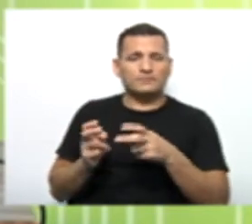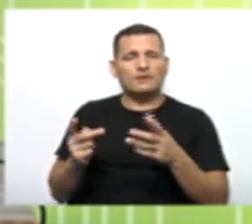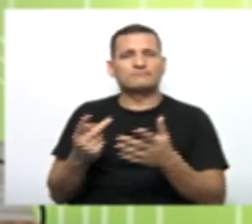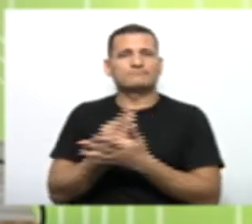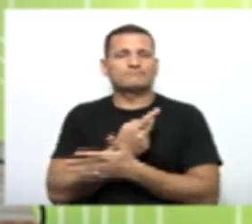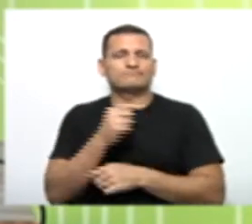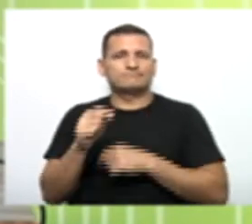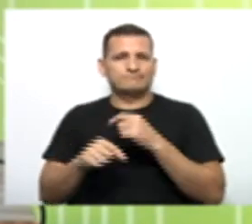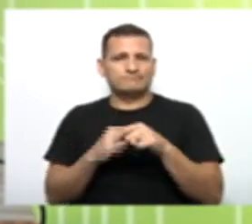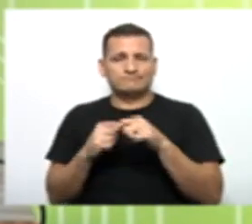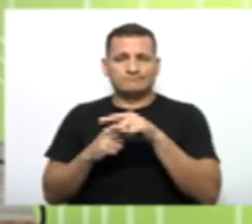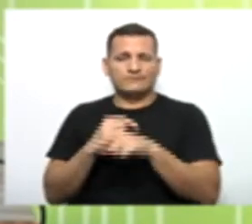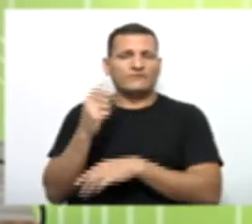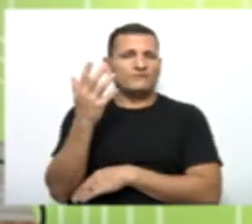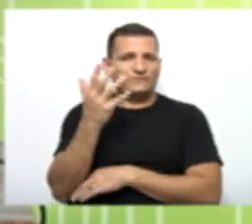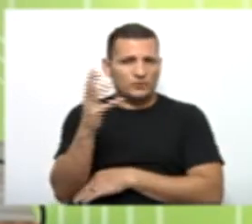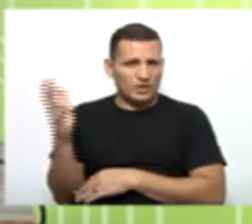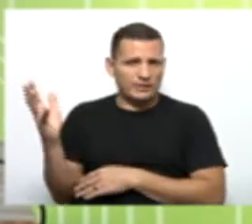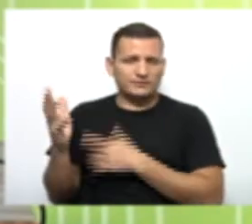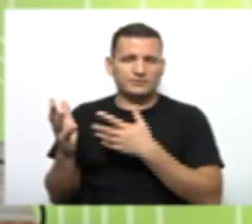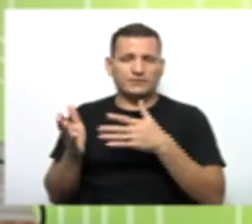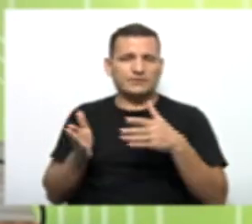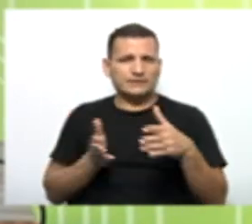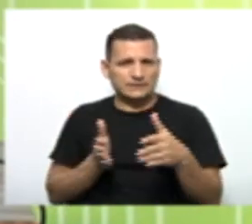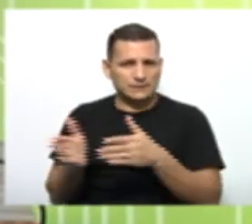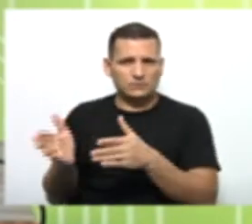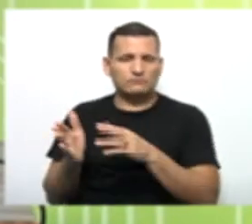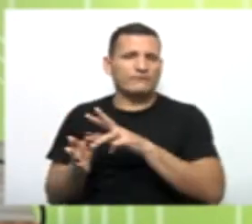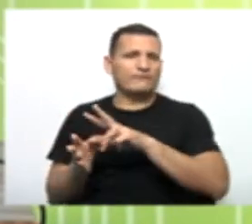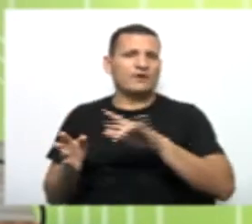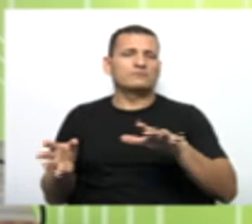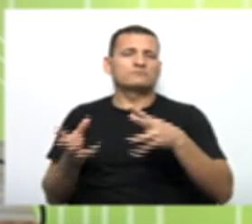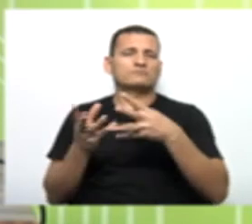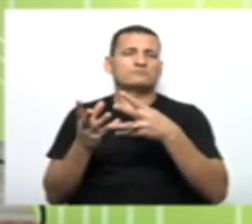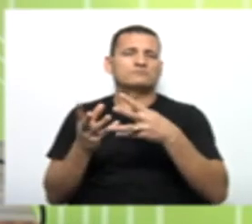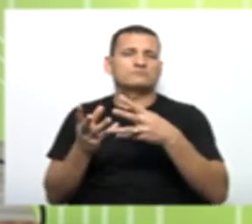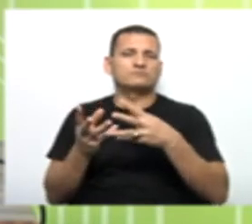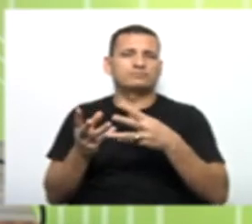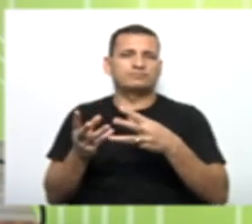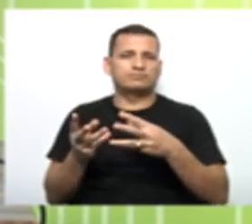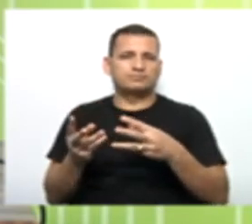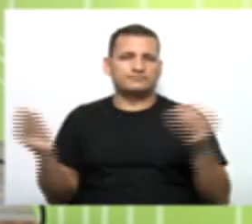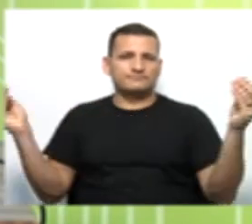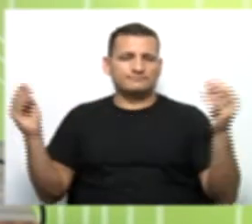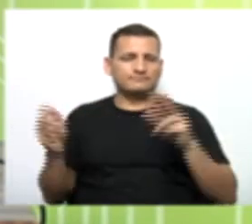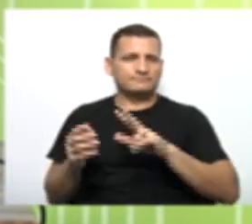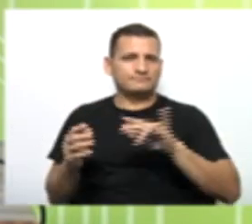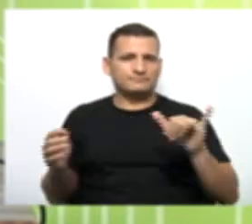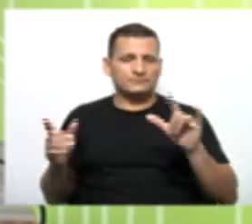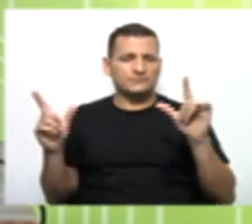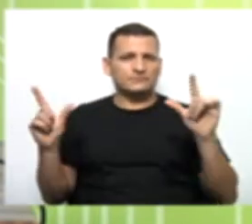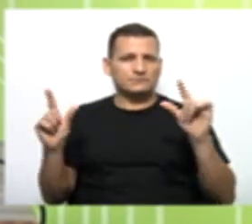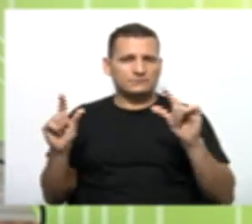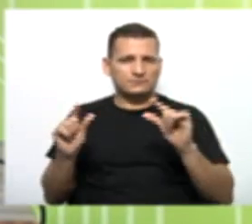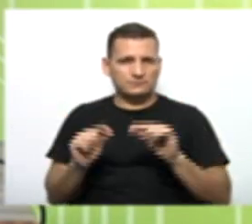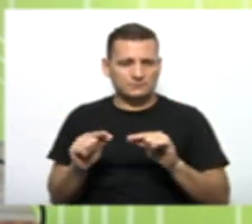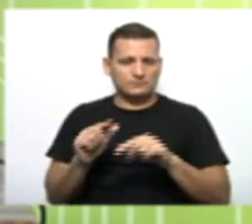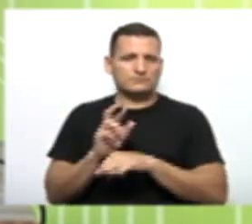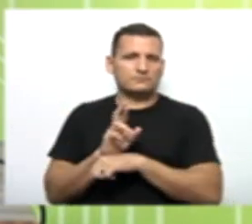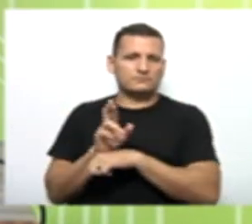e as florestas vão sofrer um processo de degradação avançado, o que vai diminuir a quantidade de